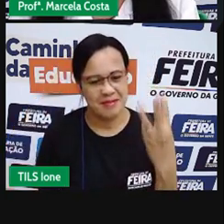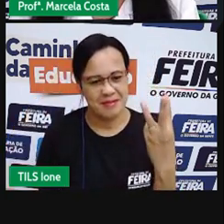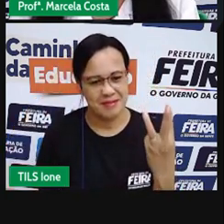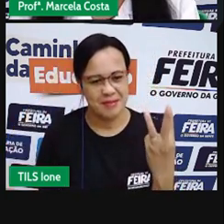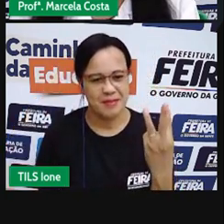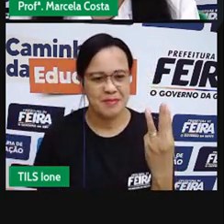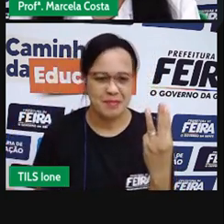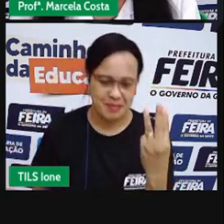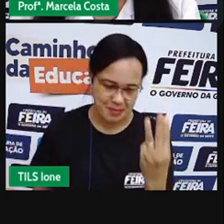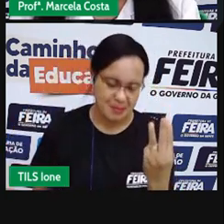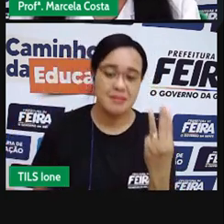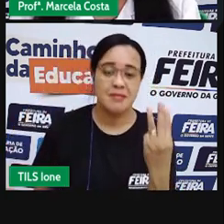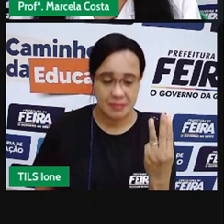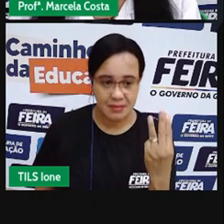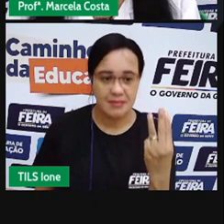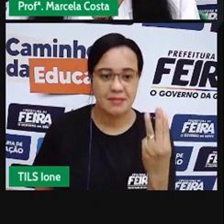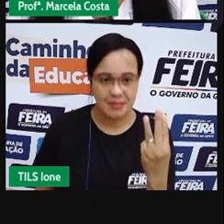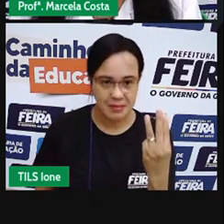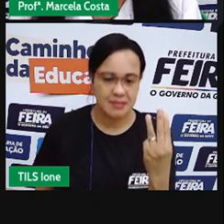1, 2, 3.